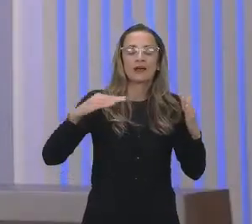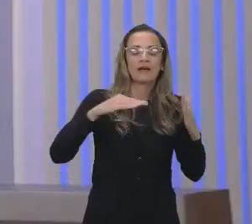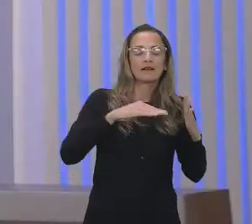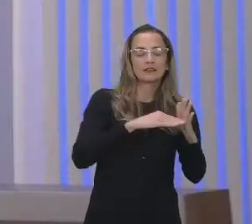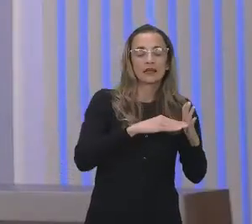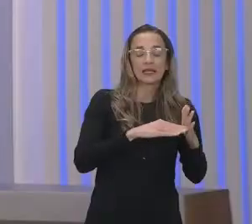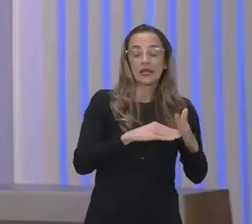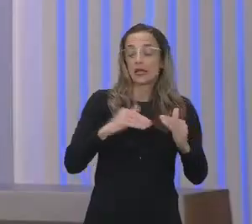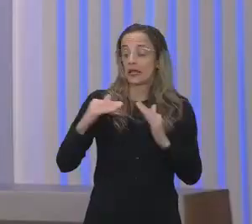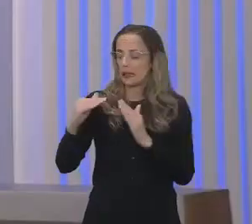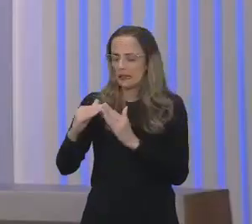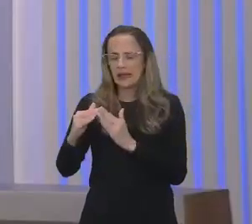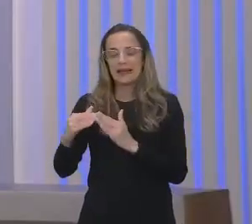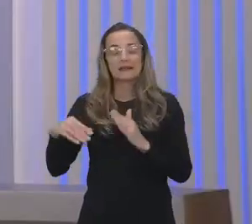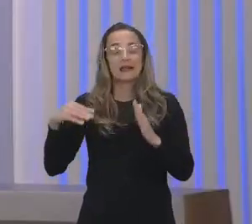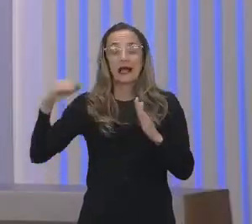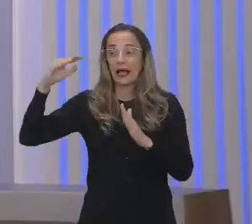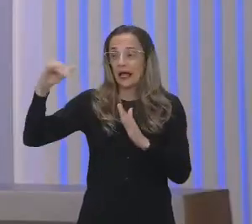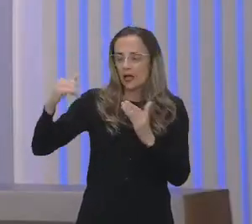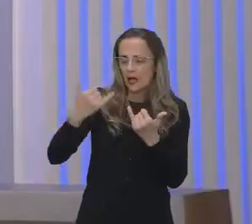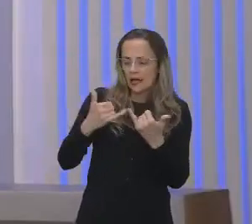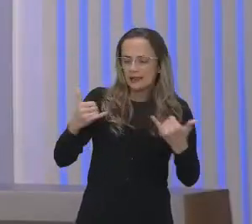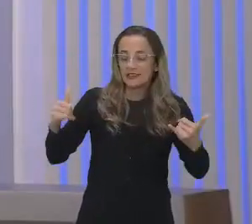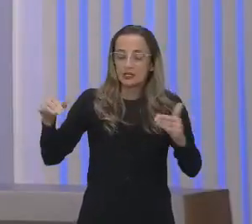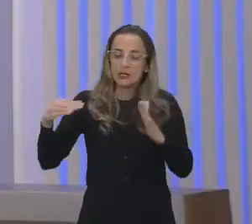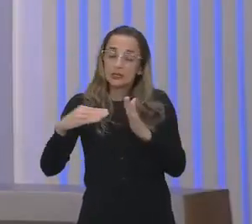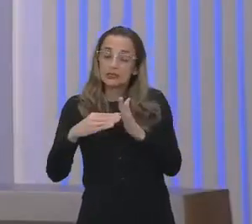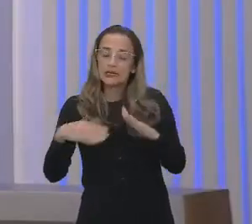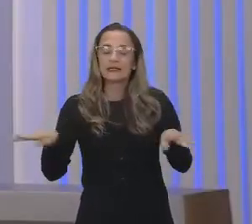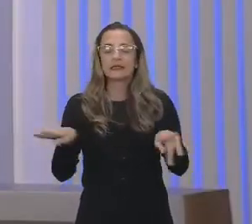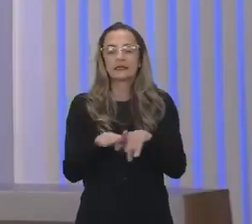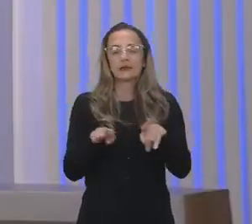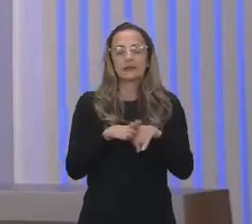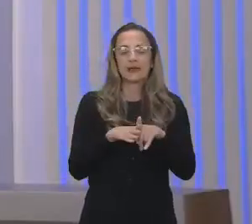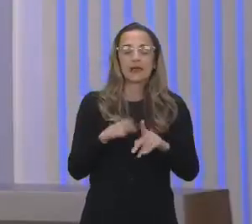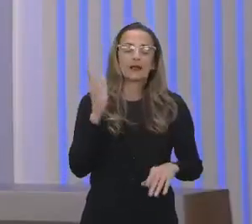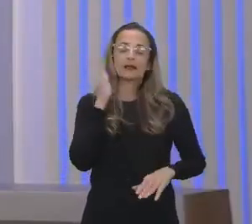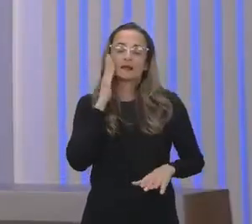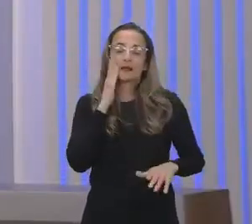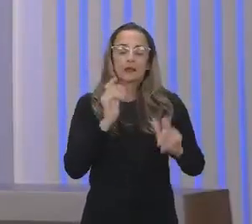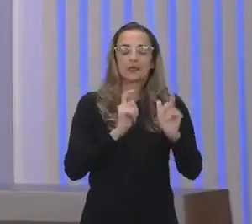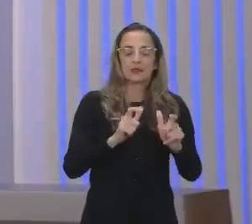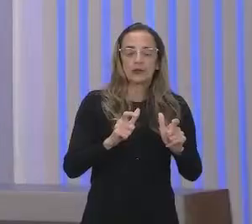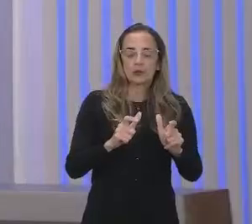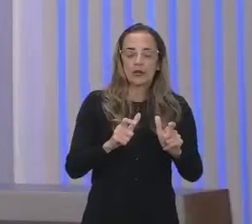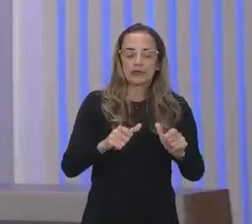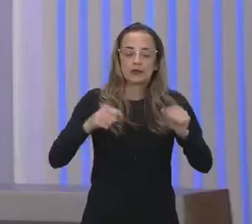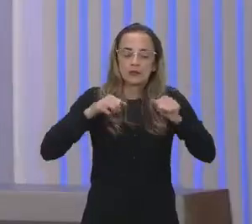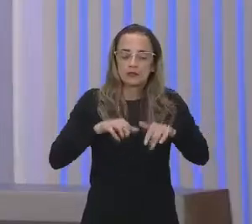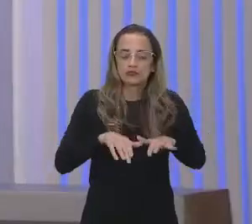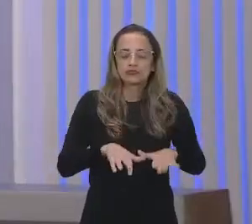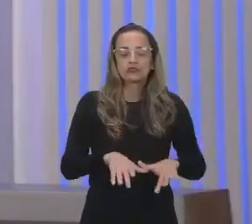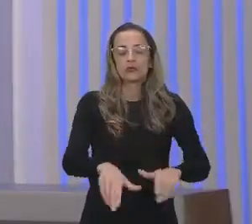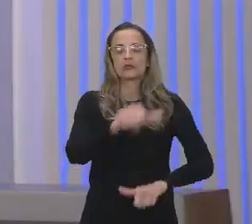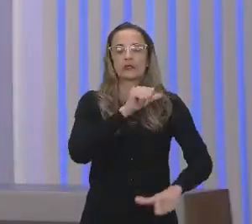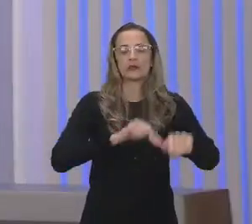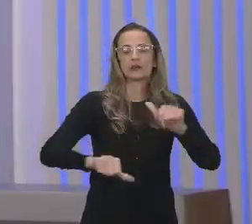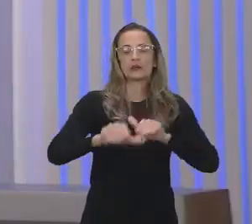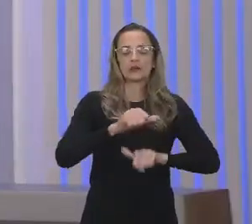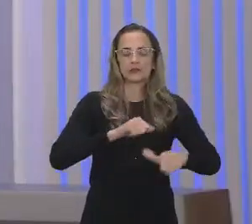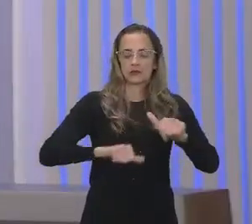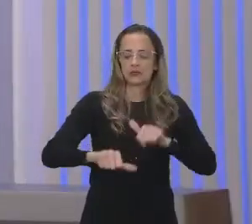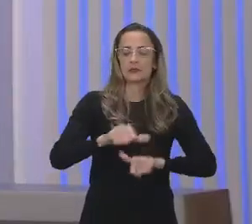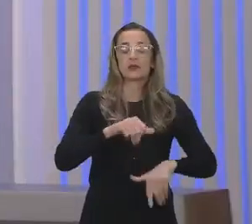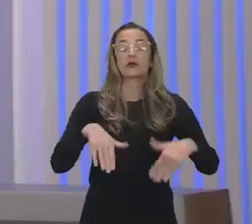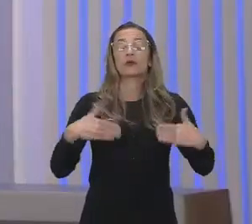consiga lá na frente ampliar esse repertório dele, já sabendo na usina, as transformações, qual transformação, a gente trabalha muito